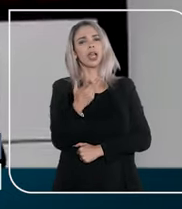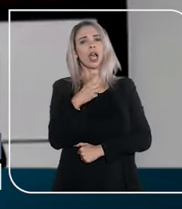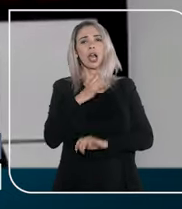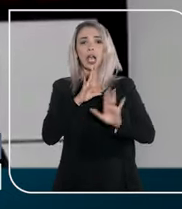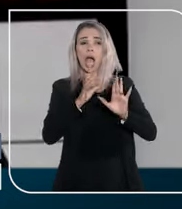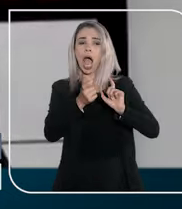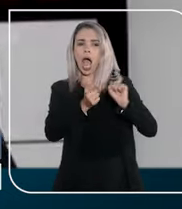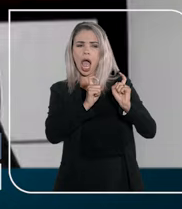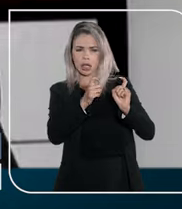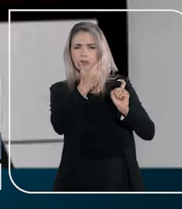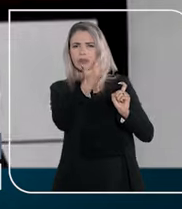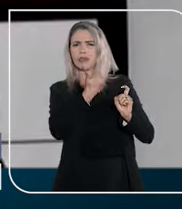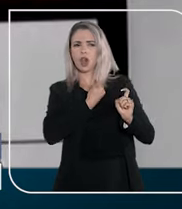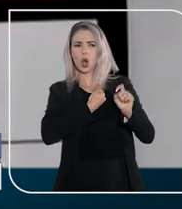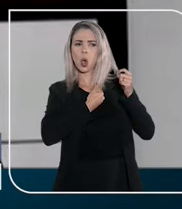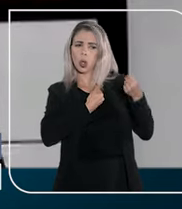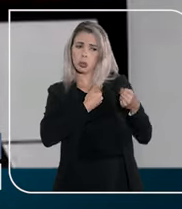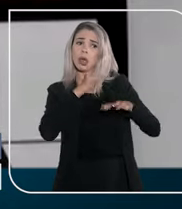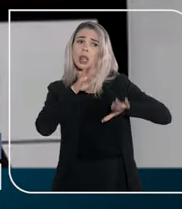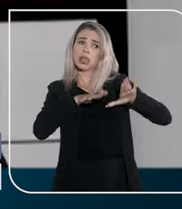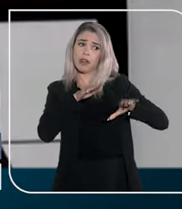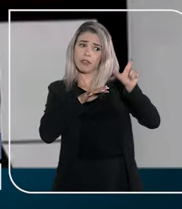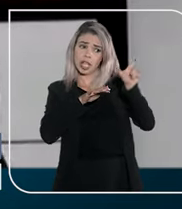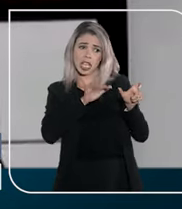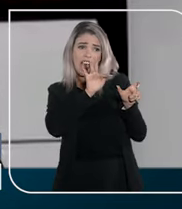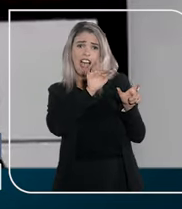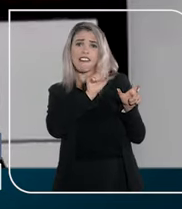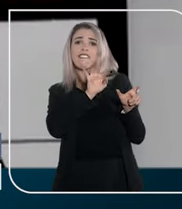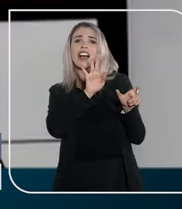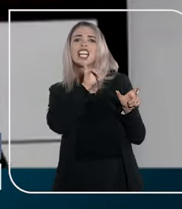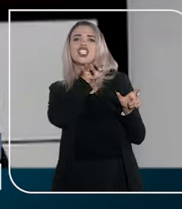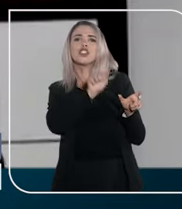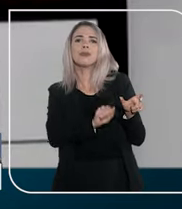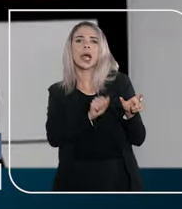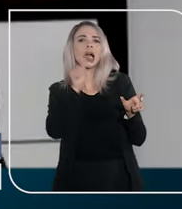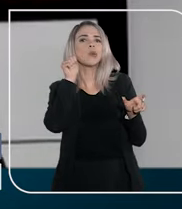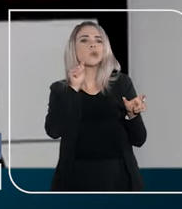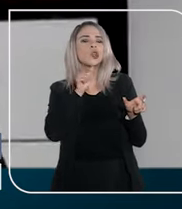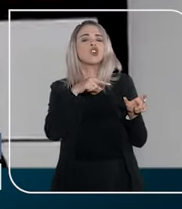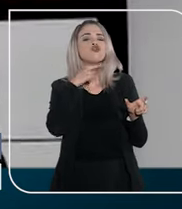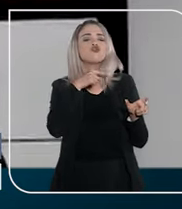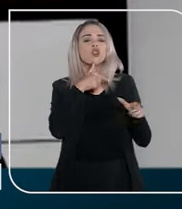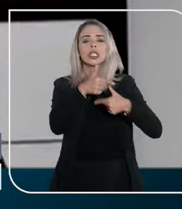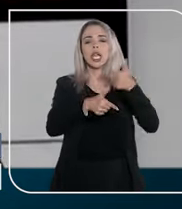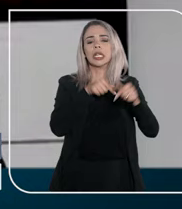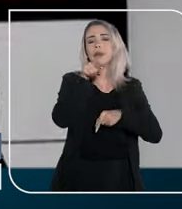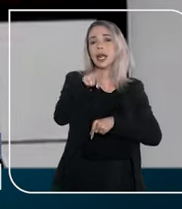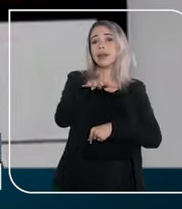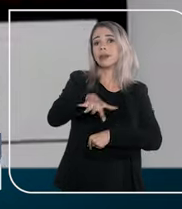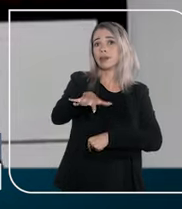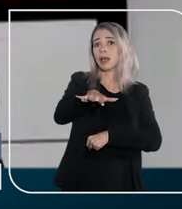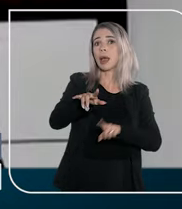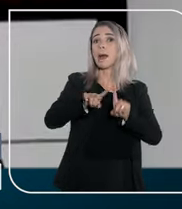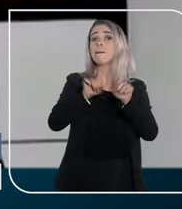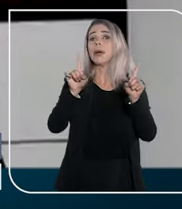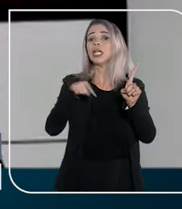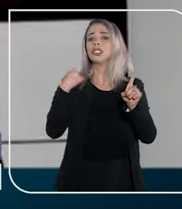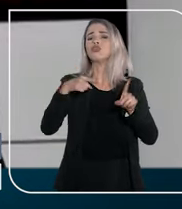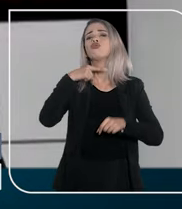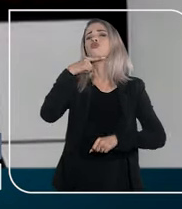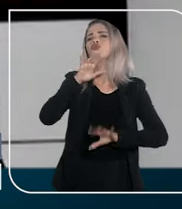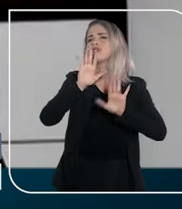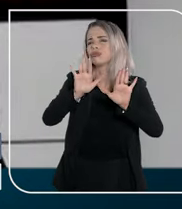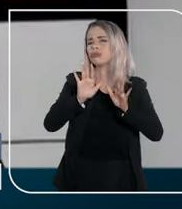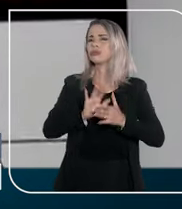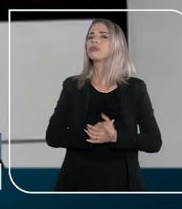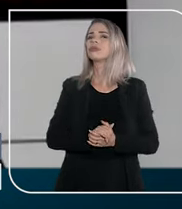administração está dizendo que aqui, de repente, a Fátima não é capaz para realizar tal cargo público. Nós estamos aqui em dúvida. Eu